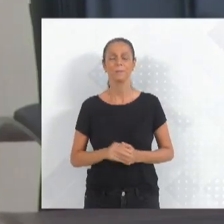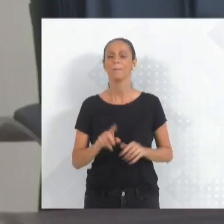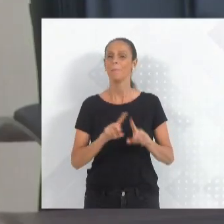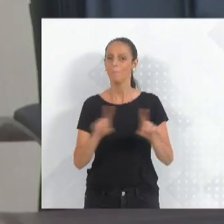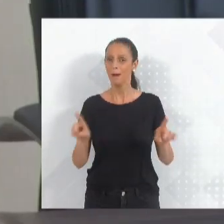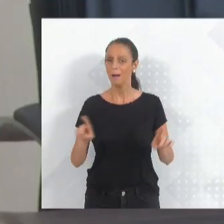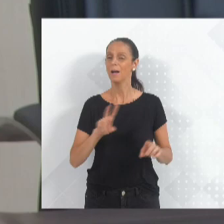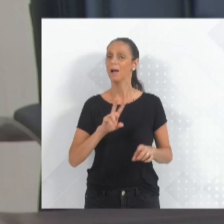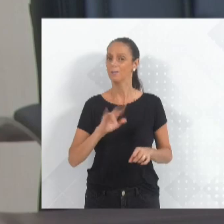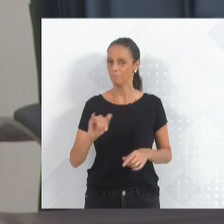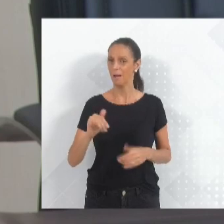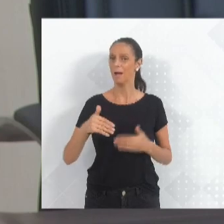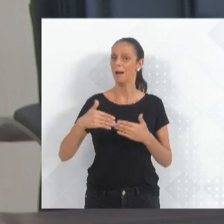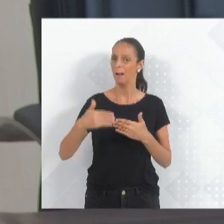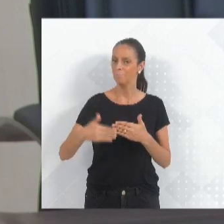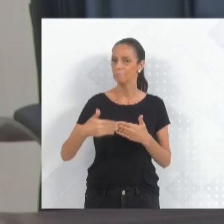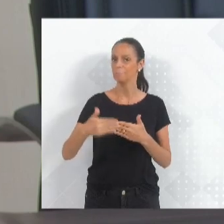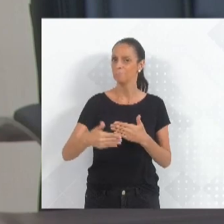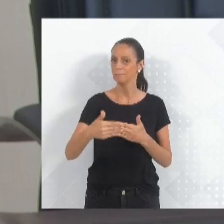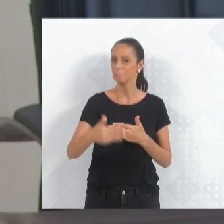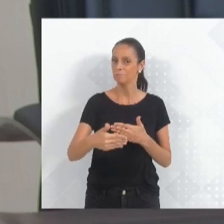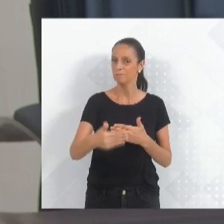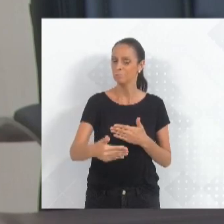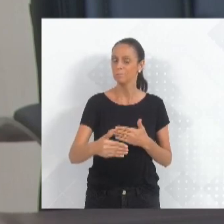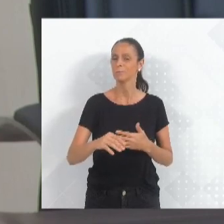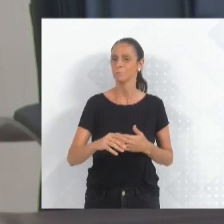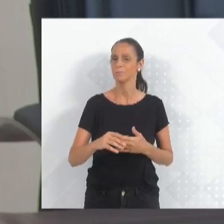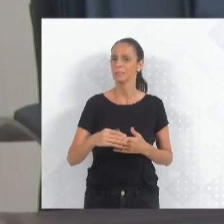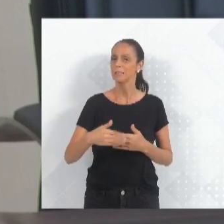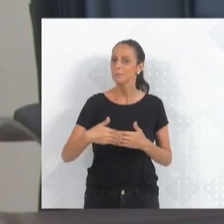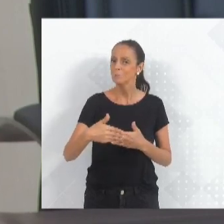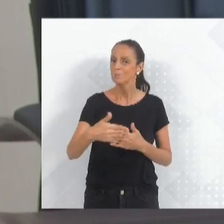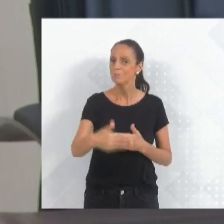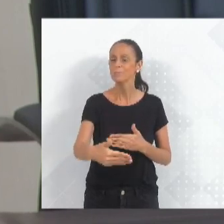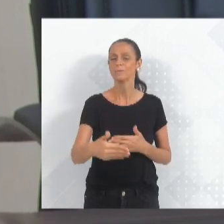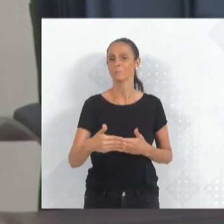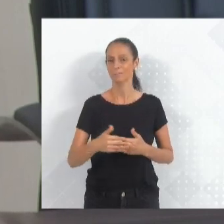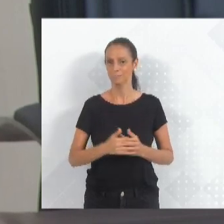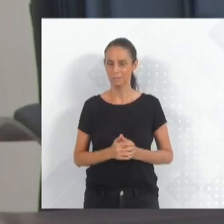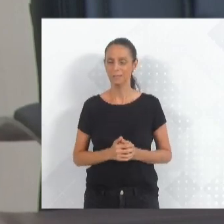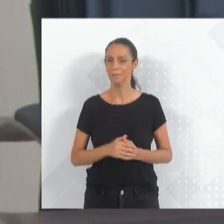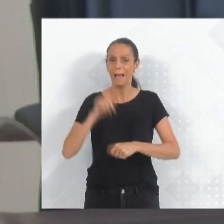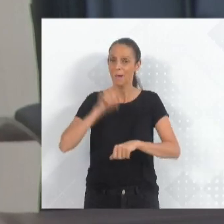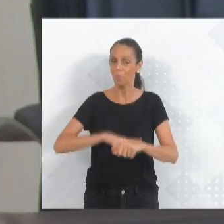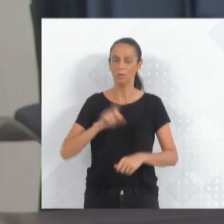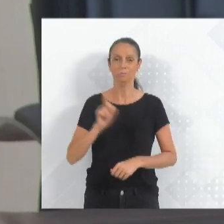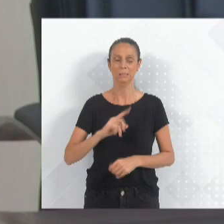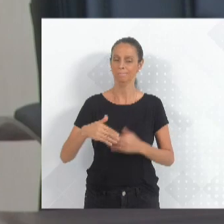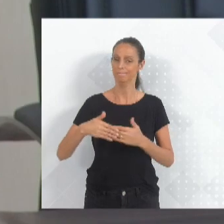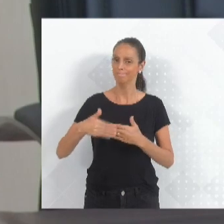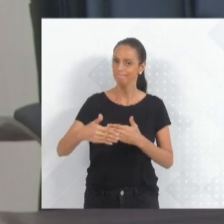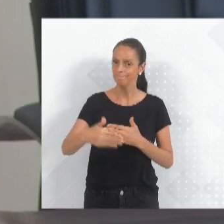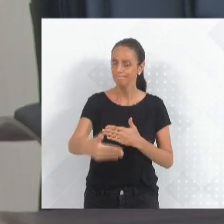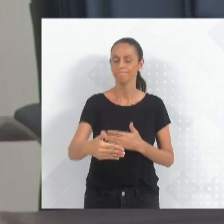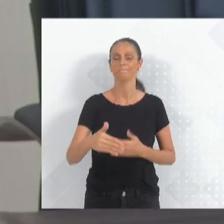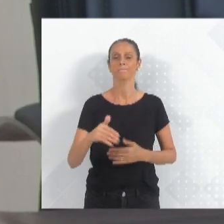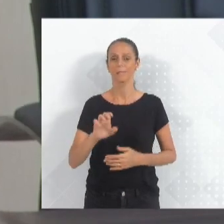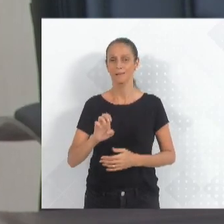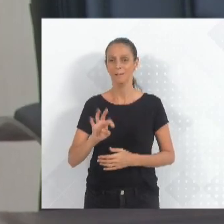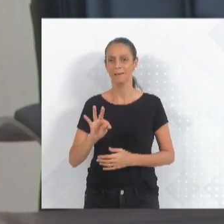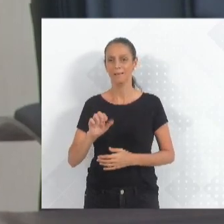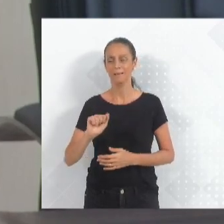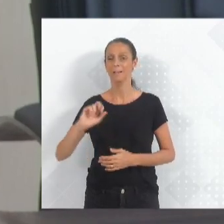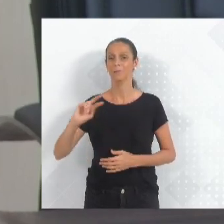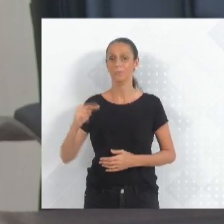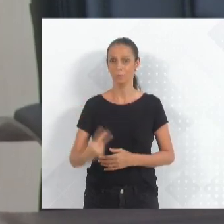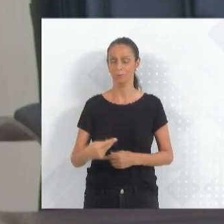tempo, precisa parar um tempo a produção de água nesse ambiente ali da ETA 2, a